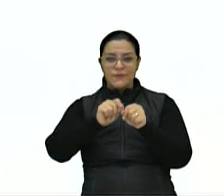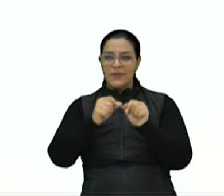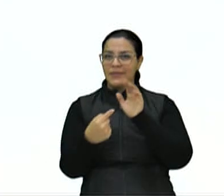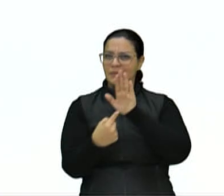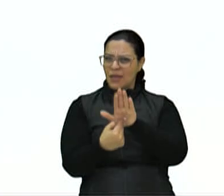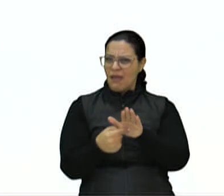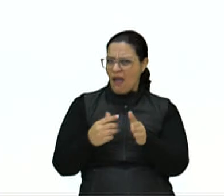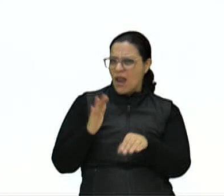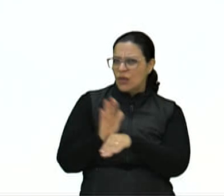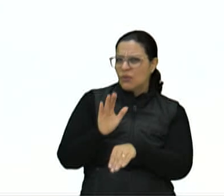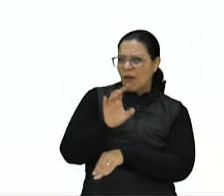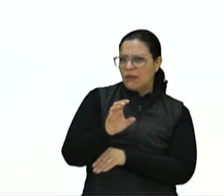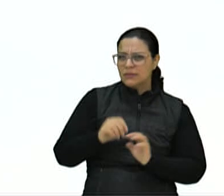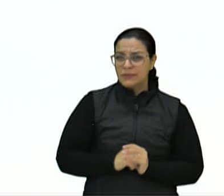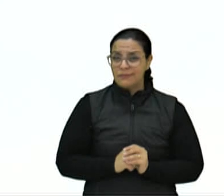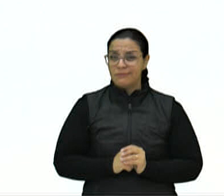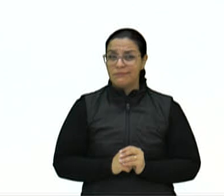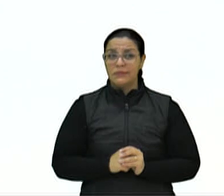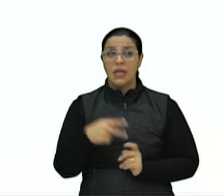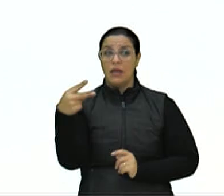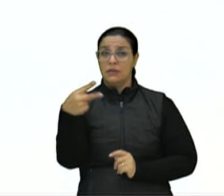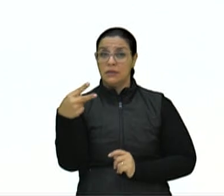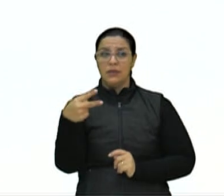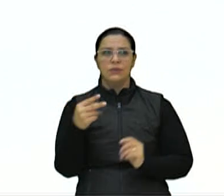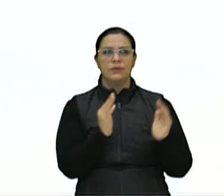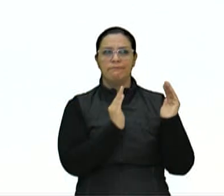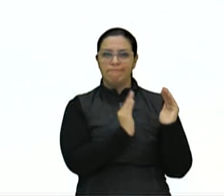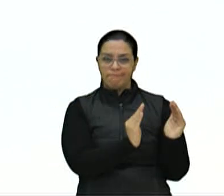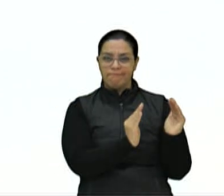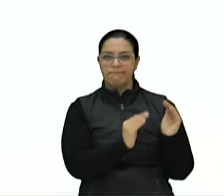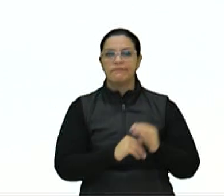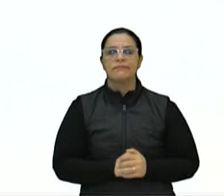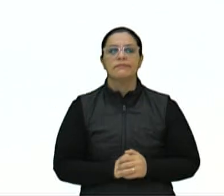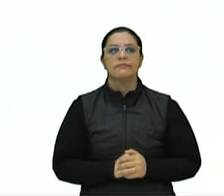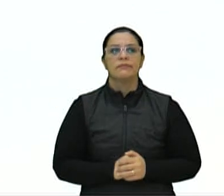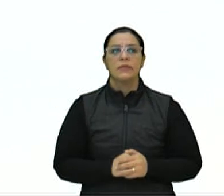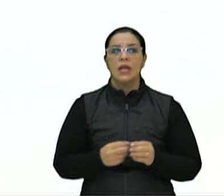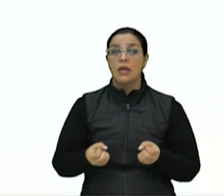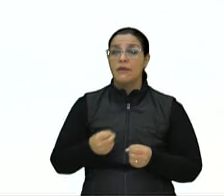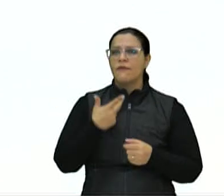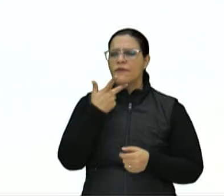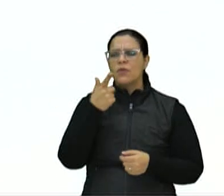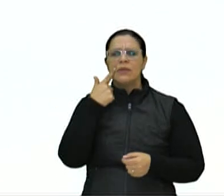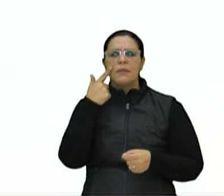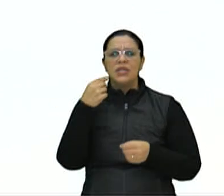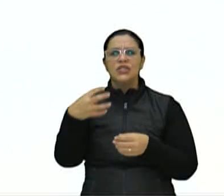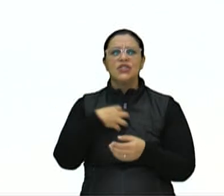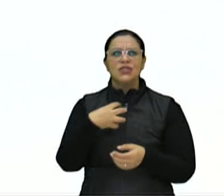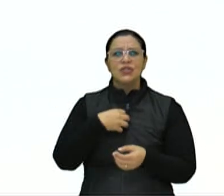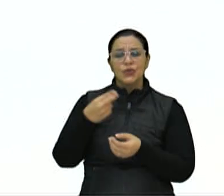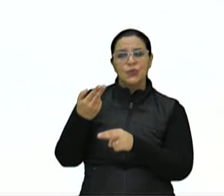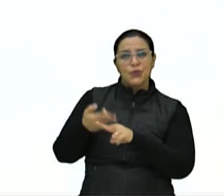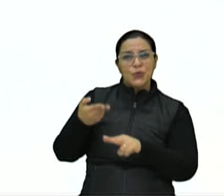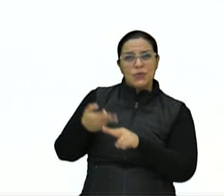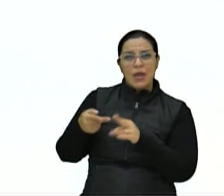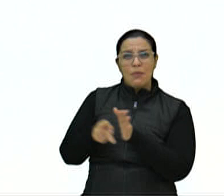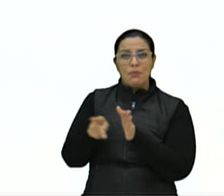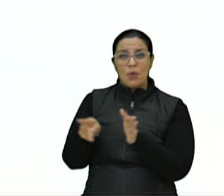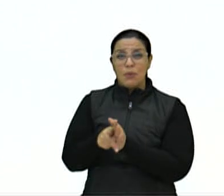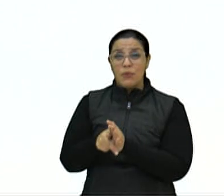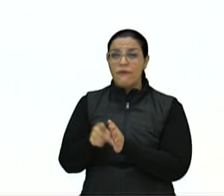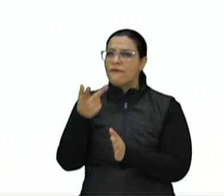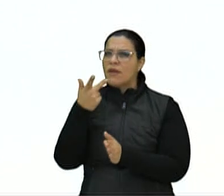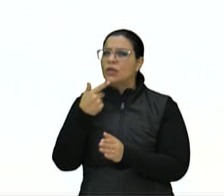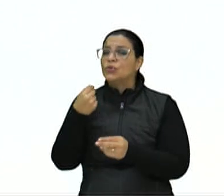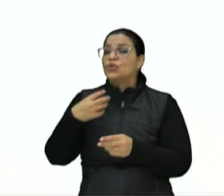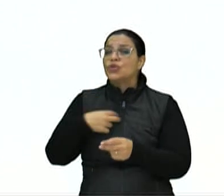essa a contribuição que ele fez? Segunda alternativa, explorou recursos da aquarela, multiplicando as